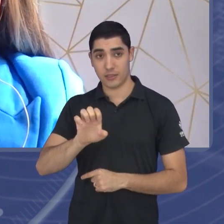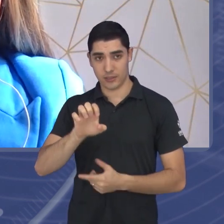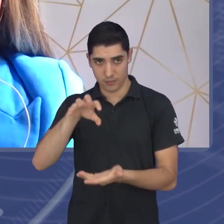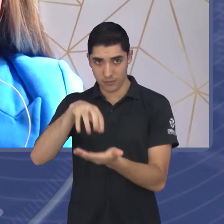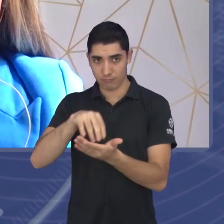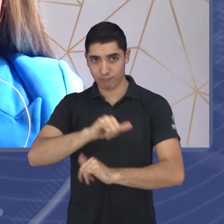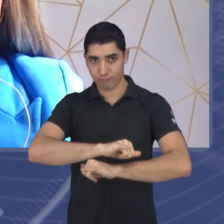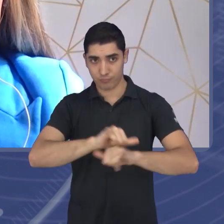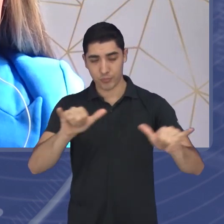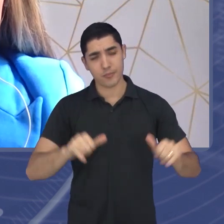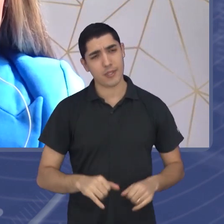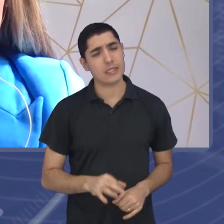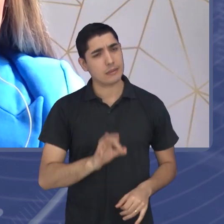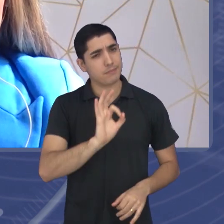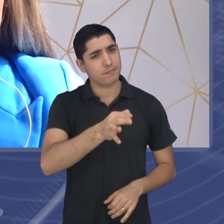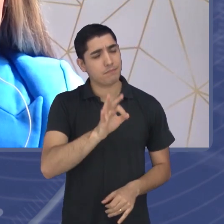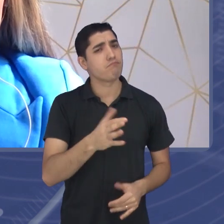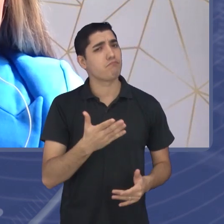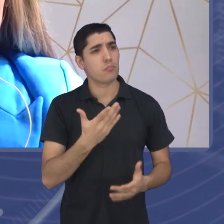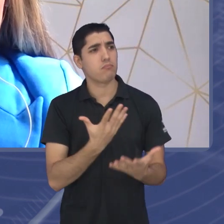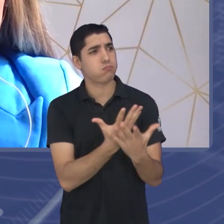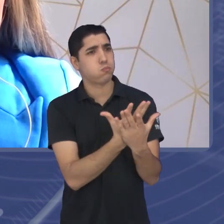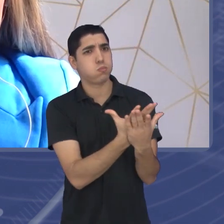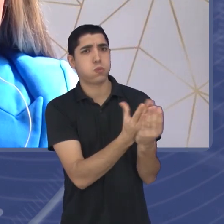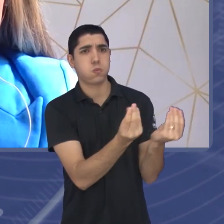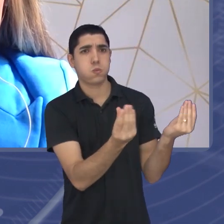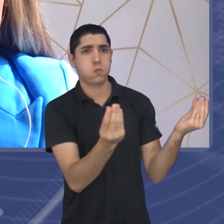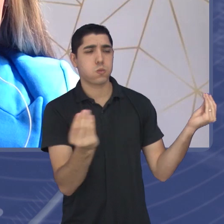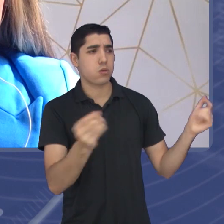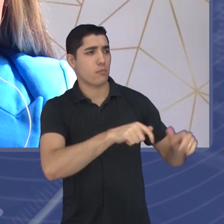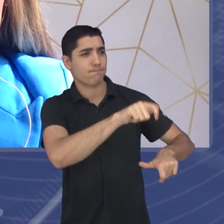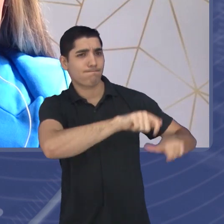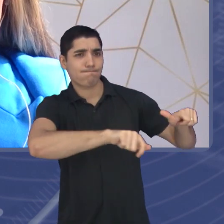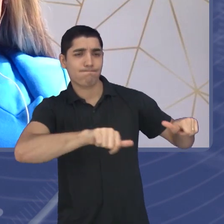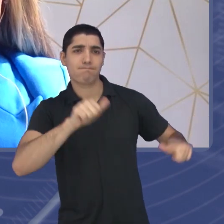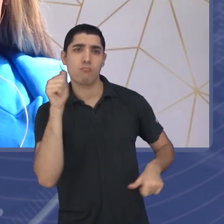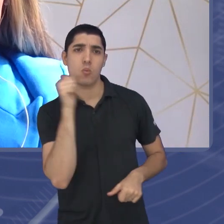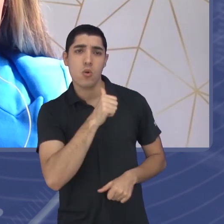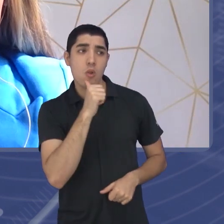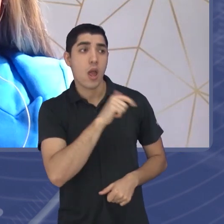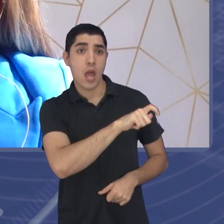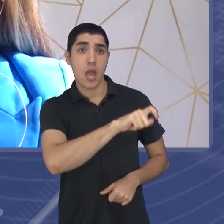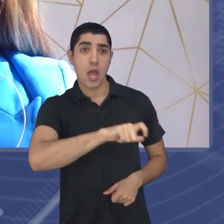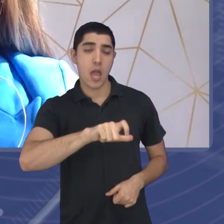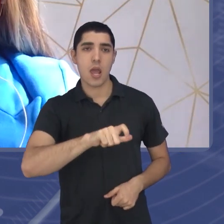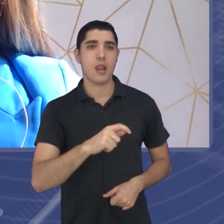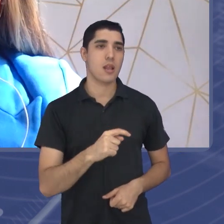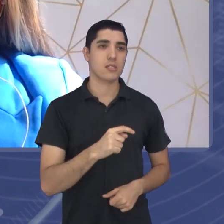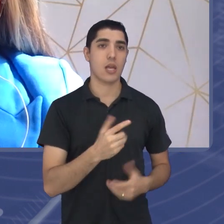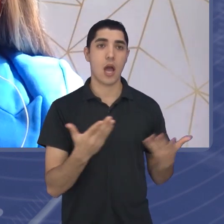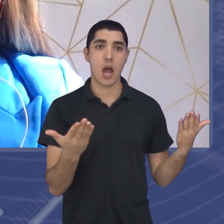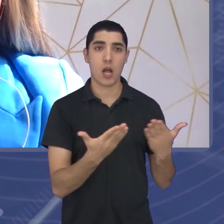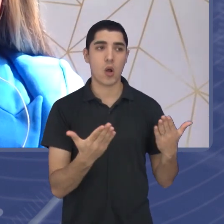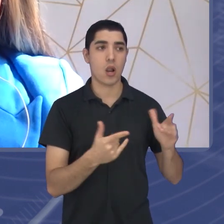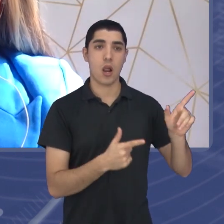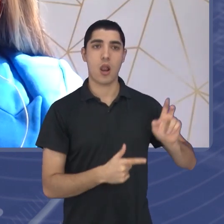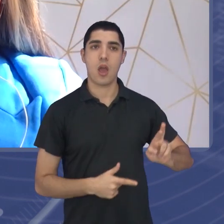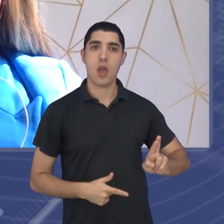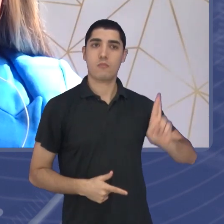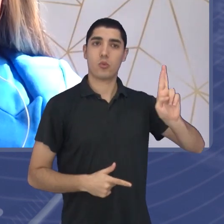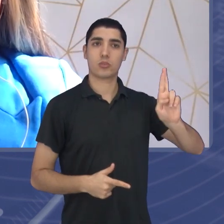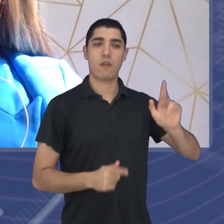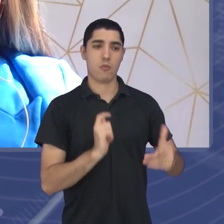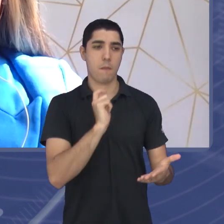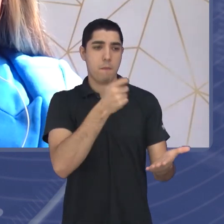que realmente muitas mulheres têm se tornado, inclusive, provedoras financeiras, né, das suas casas nas últimas